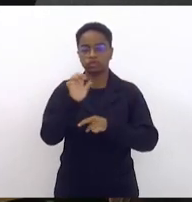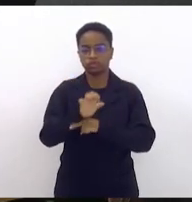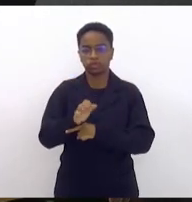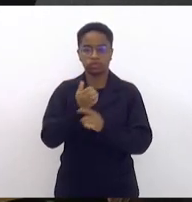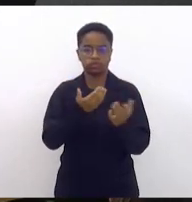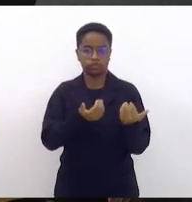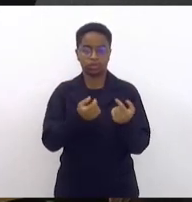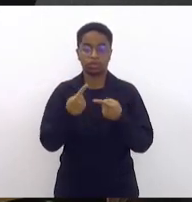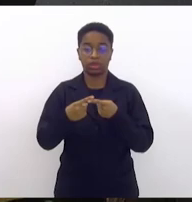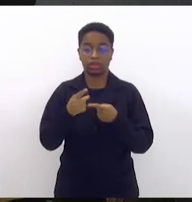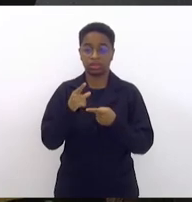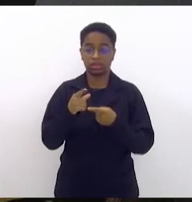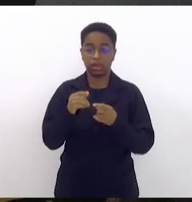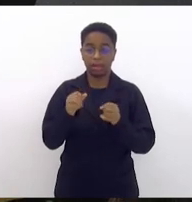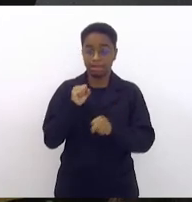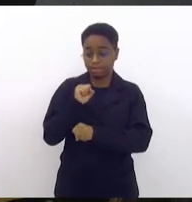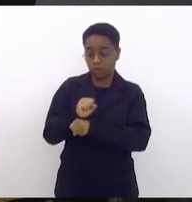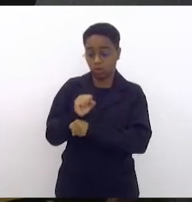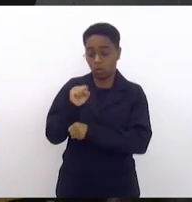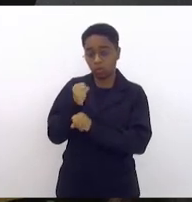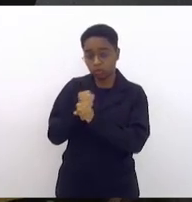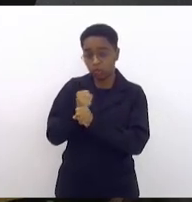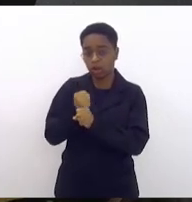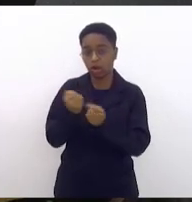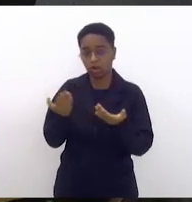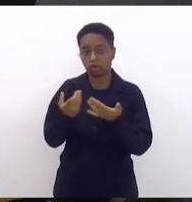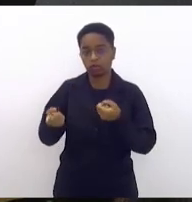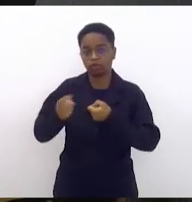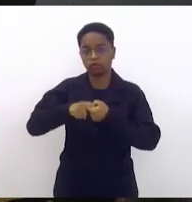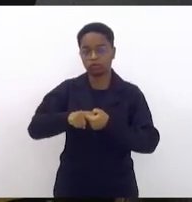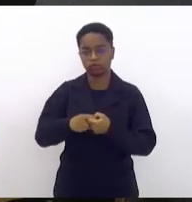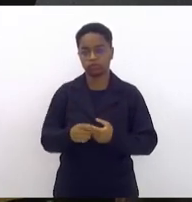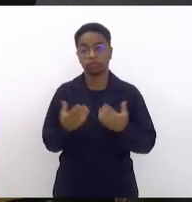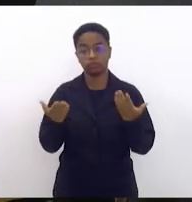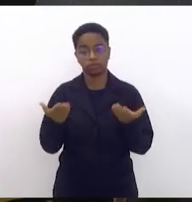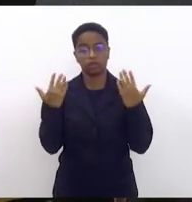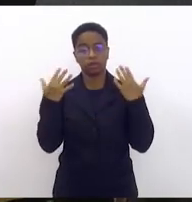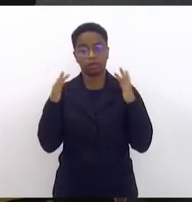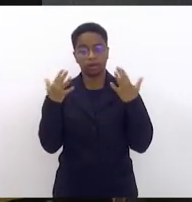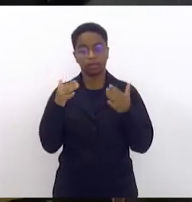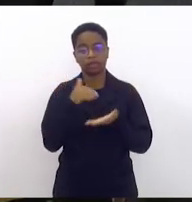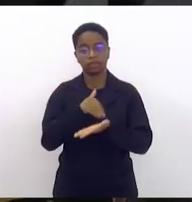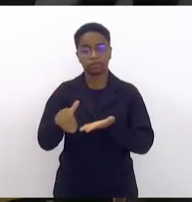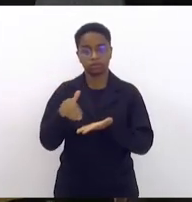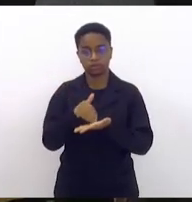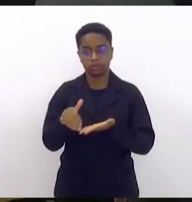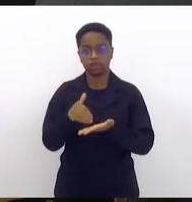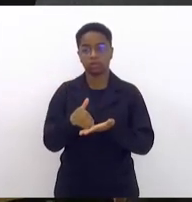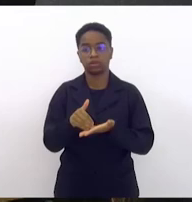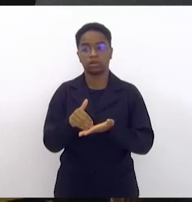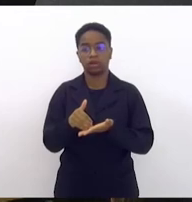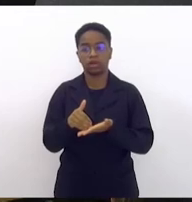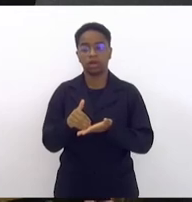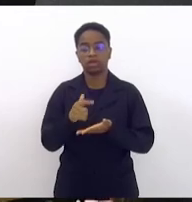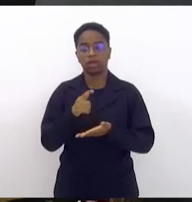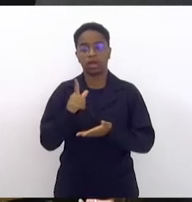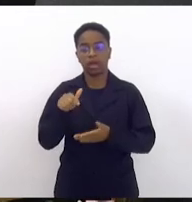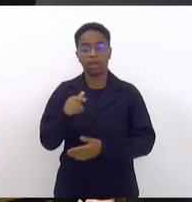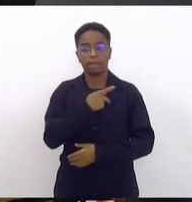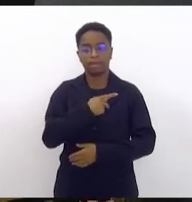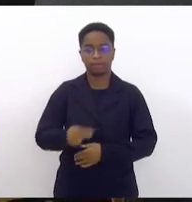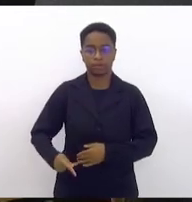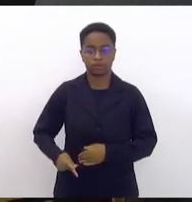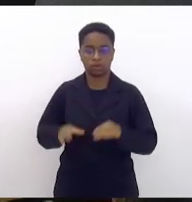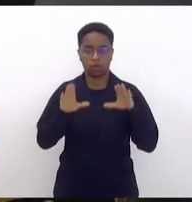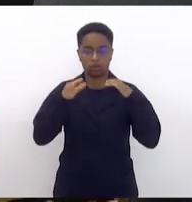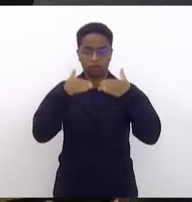o estado do rio voltou a realizar a conferência quarta Conferência estadual quero parabenizar o secretário Alex de esquerda que presidiu essa conferência a